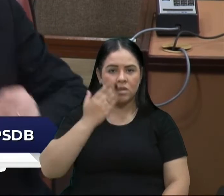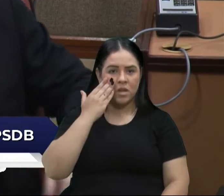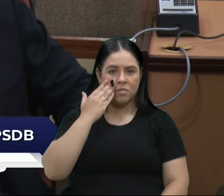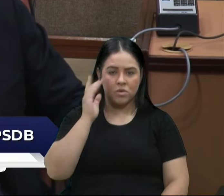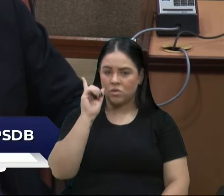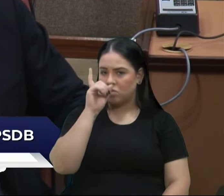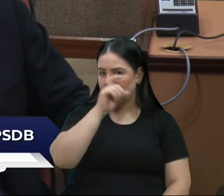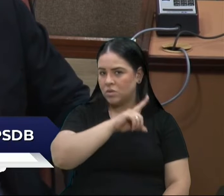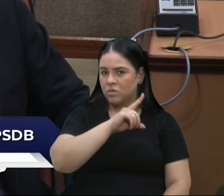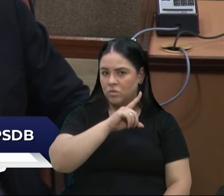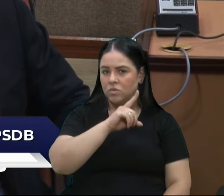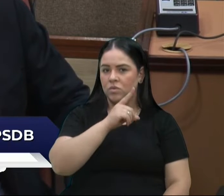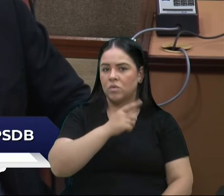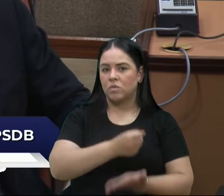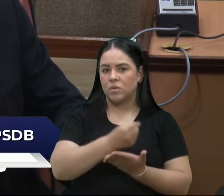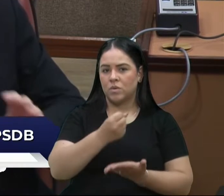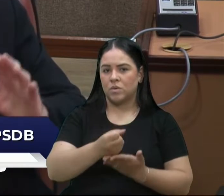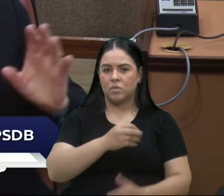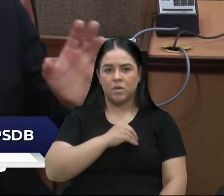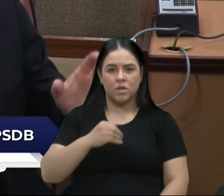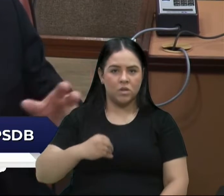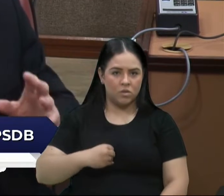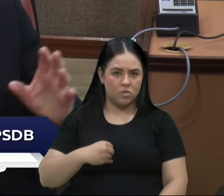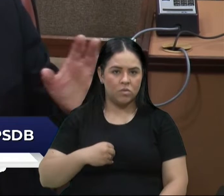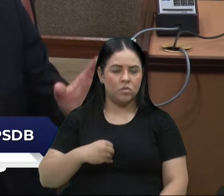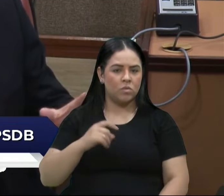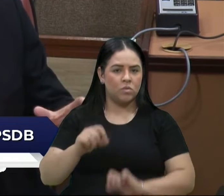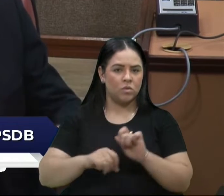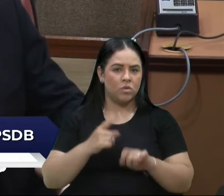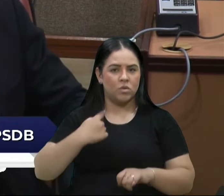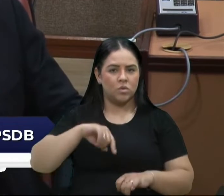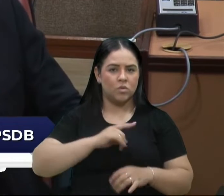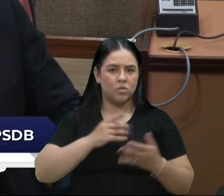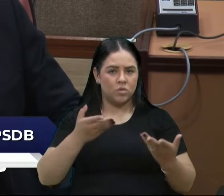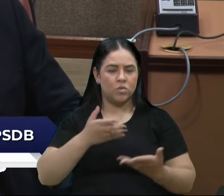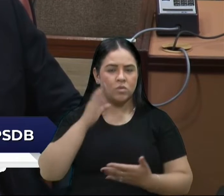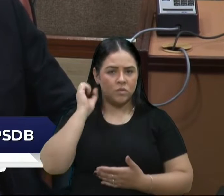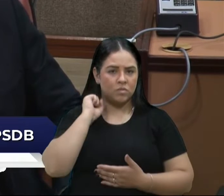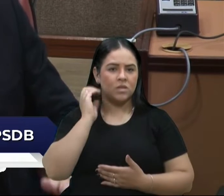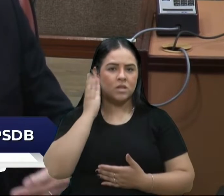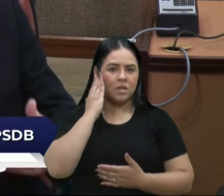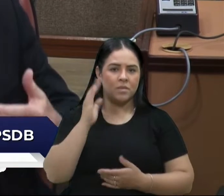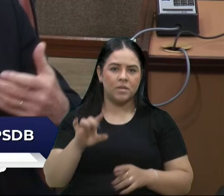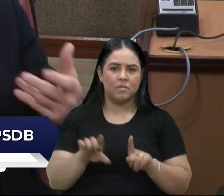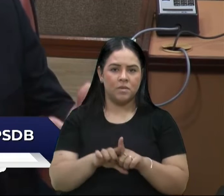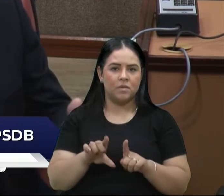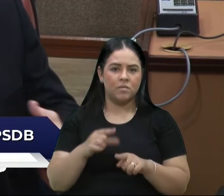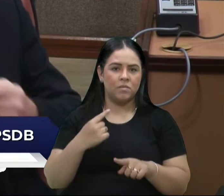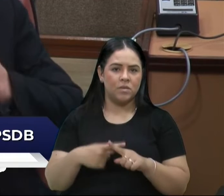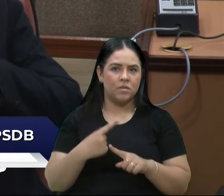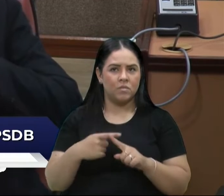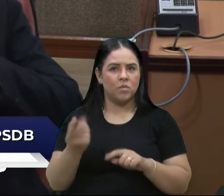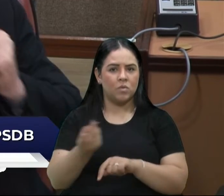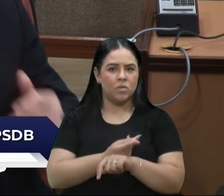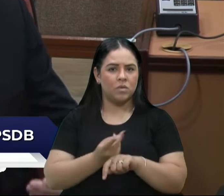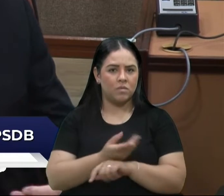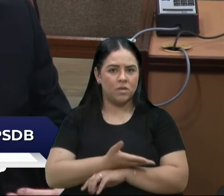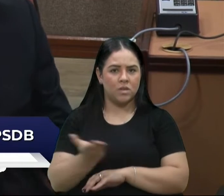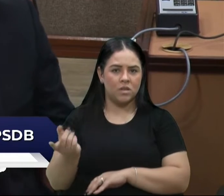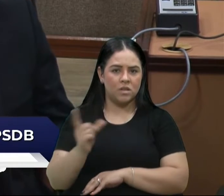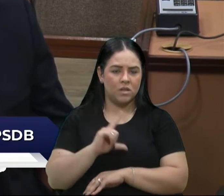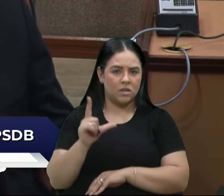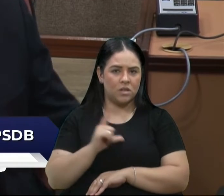médicos. Em função de tudo aquilo que a gente já ouviu e sabe, né? Eles são procurados, eles têm um